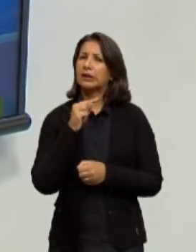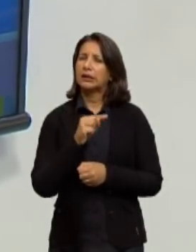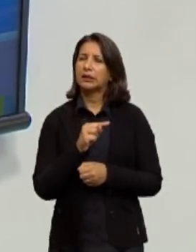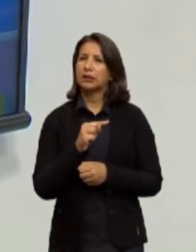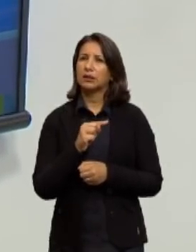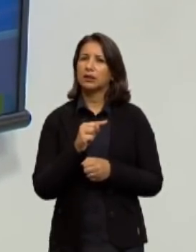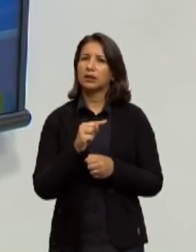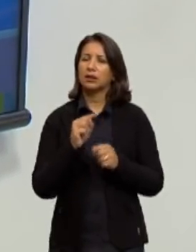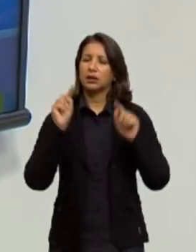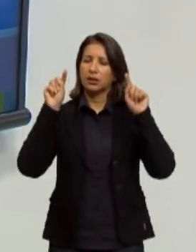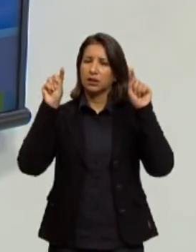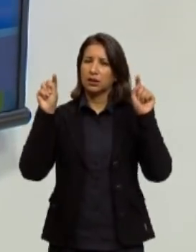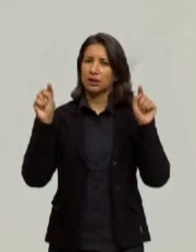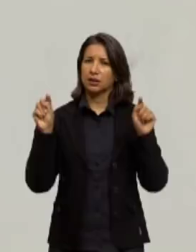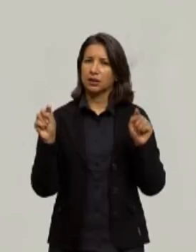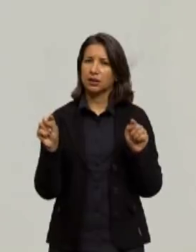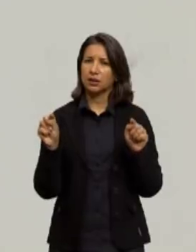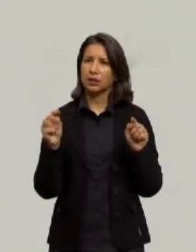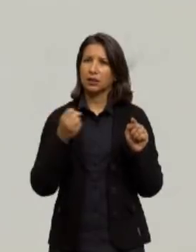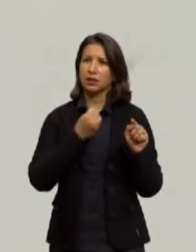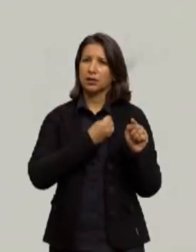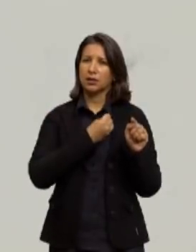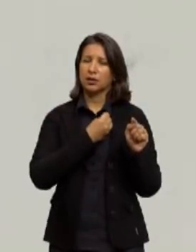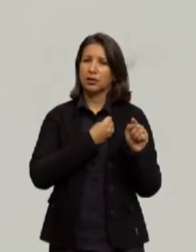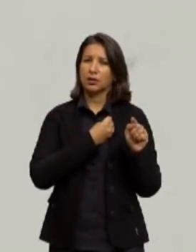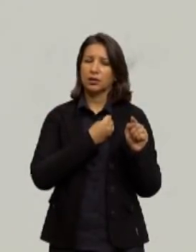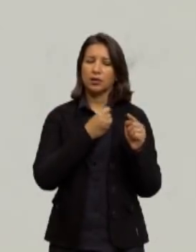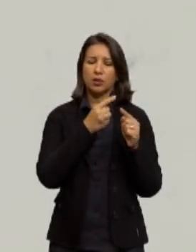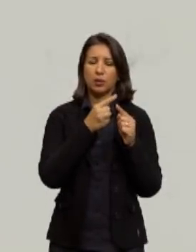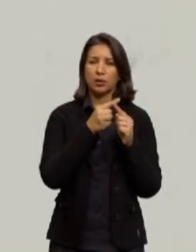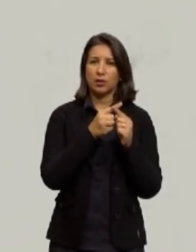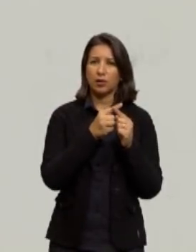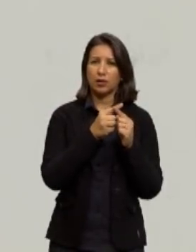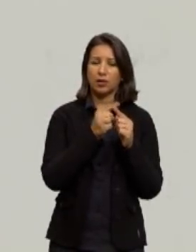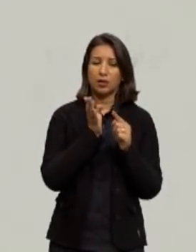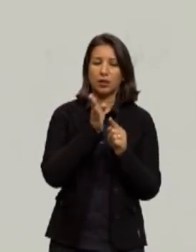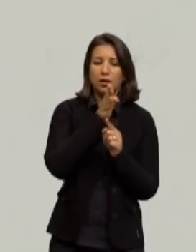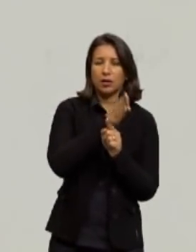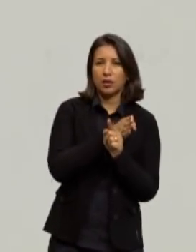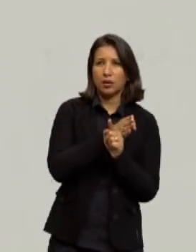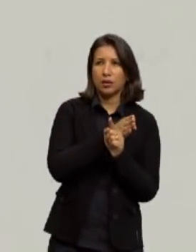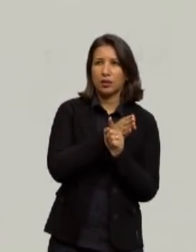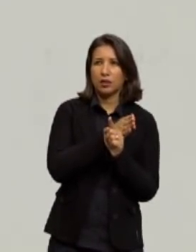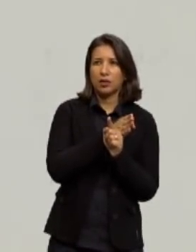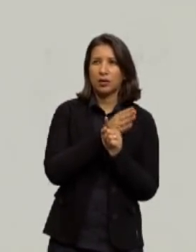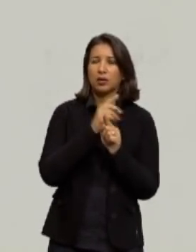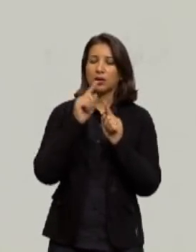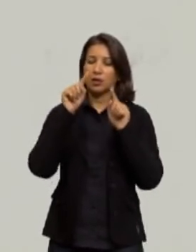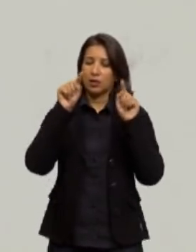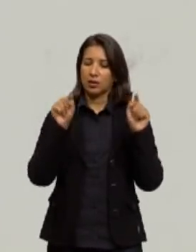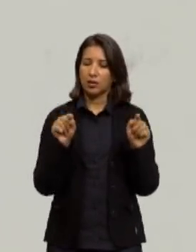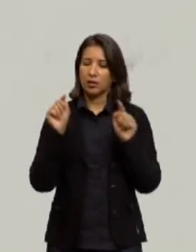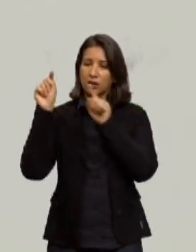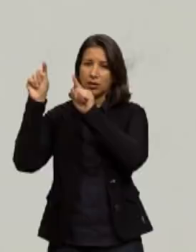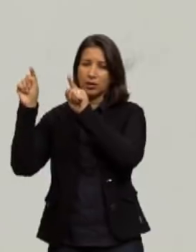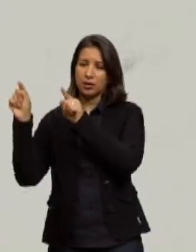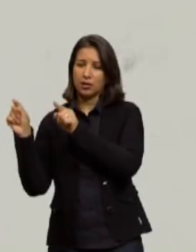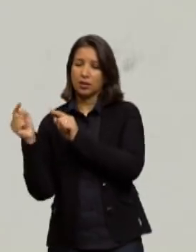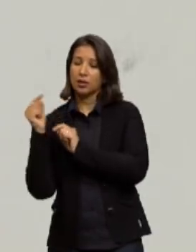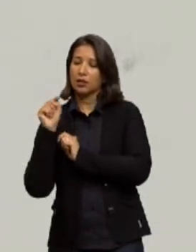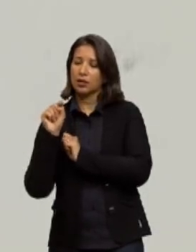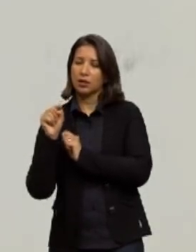entre o número eu parênteses uma multiplicação entre os dois parênteses uma multiplicação